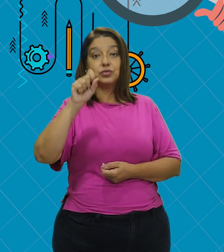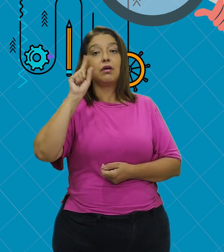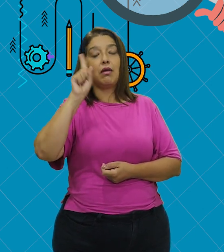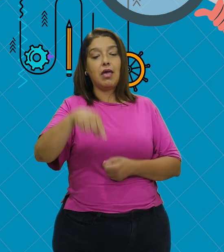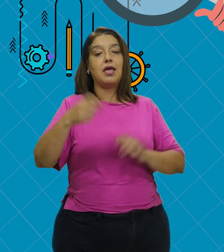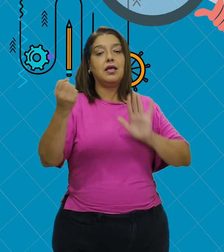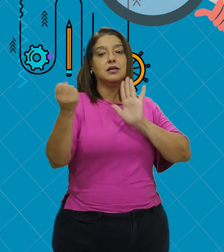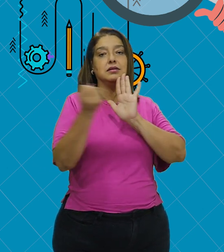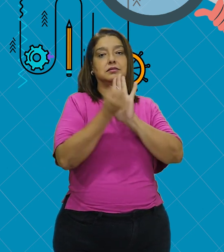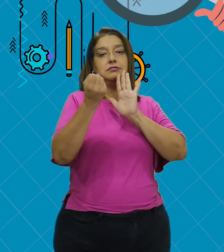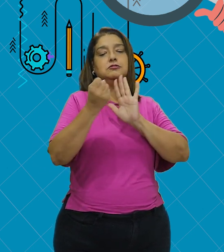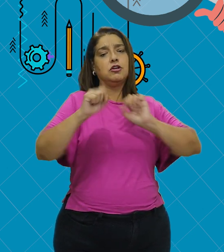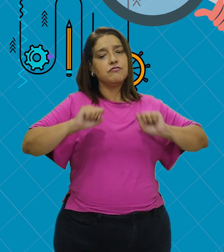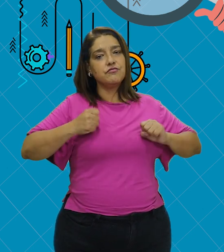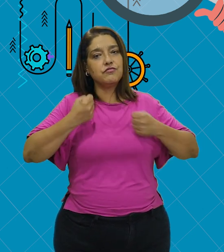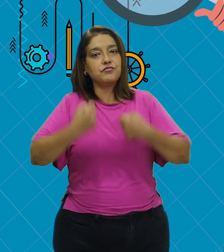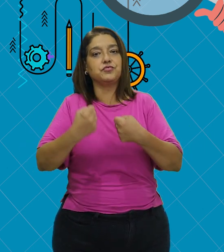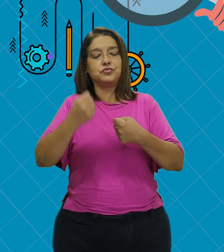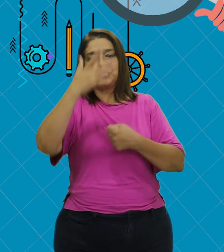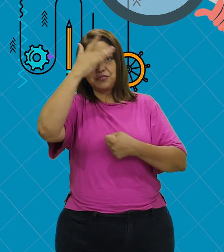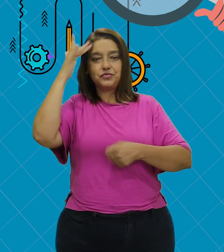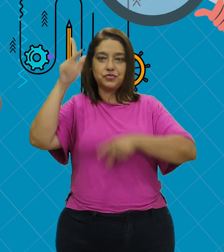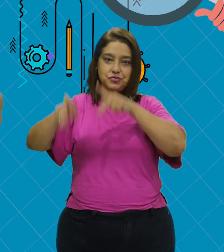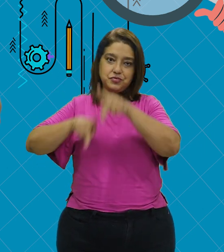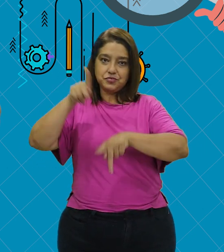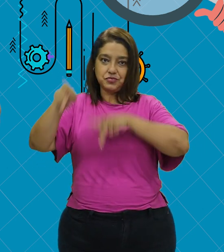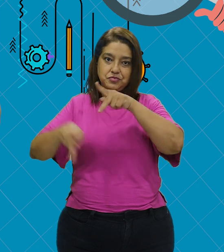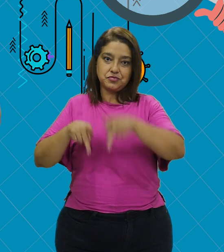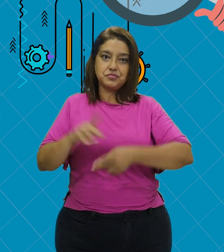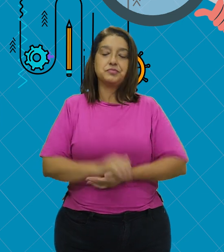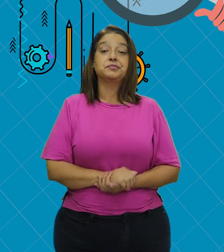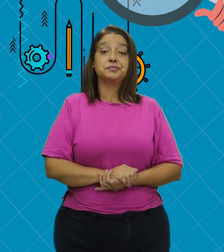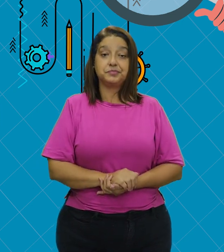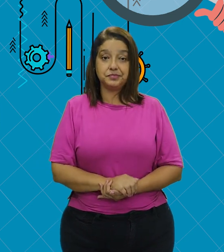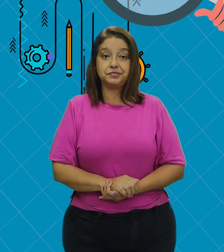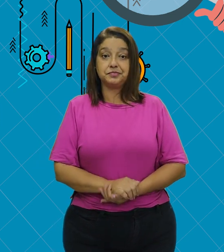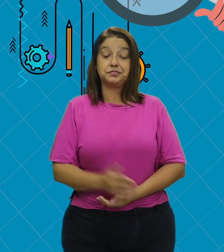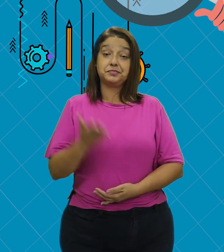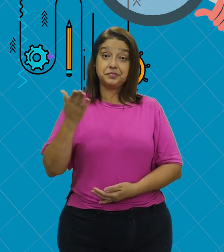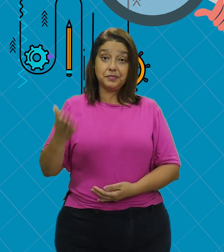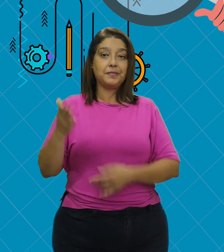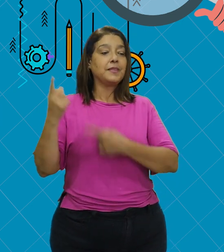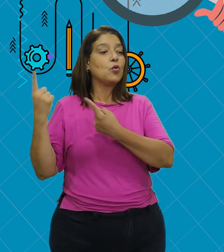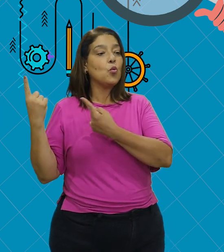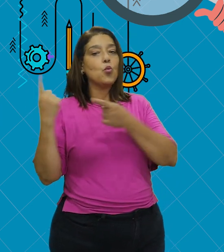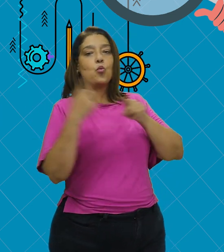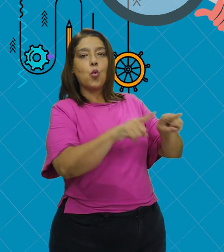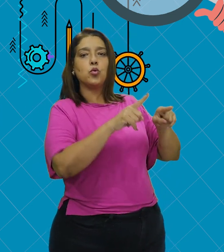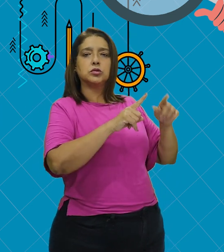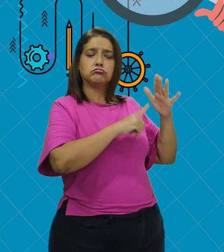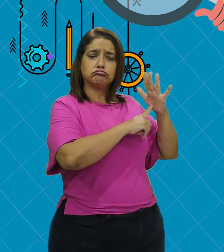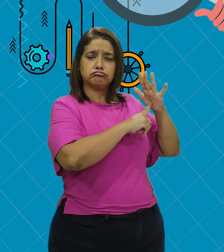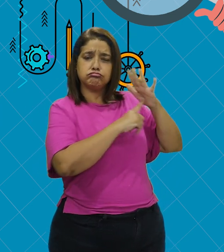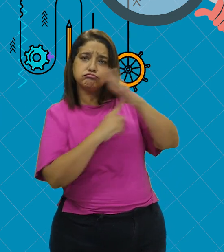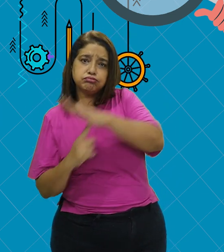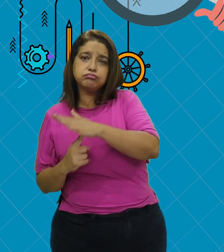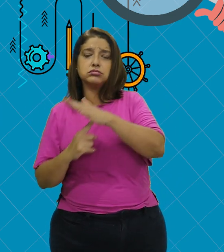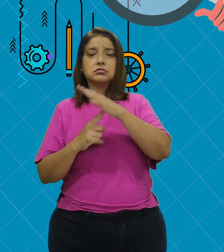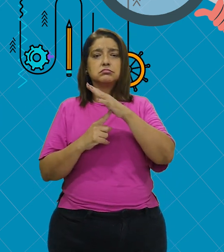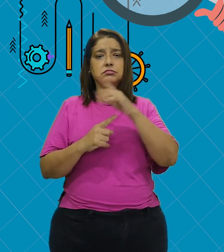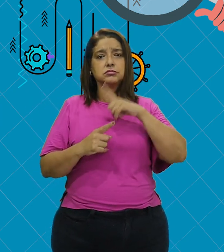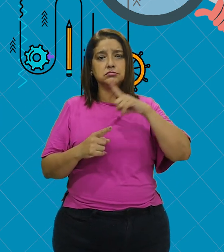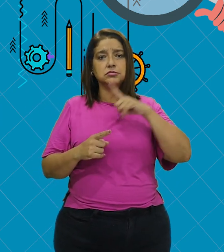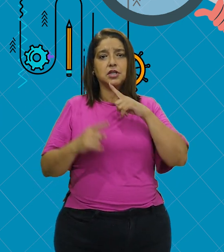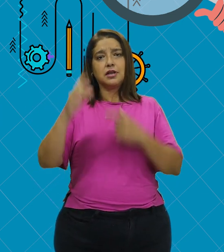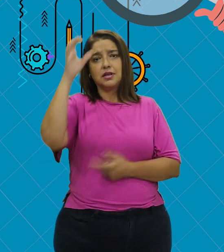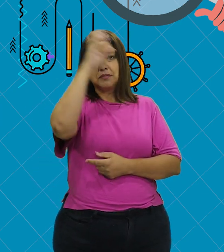da resistência do povo sertanejo contra a opressão e permanece uma lição